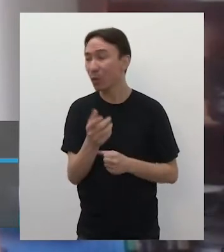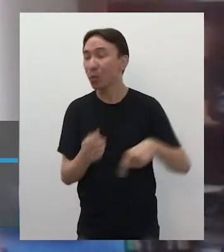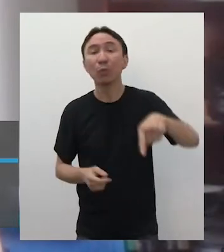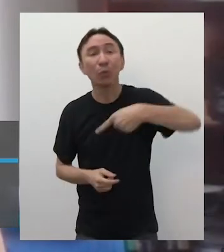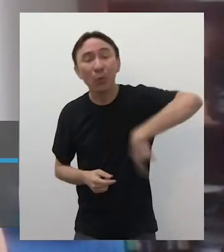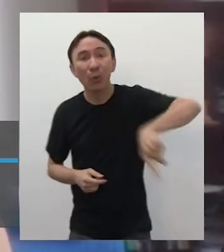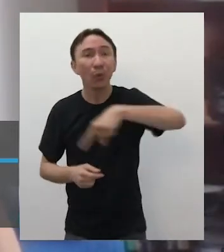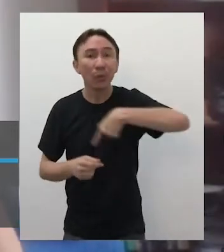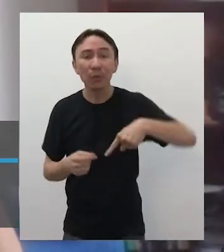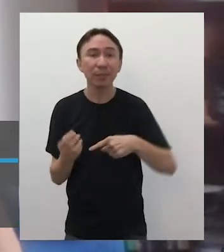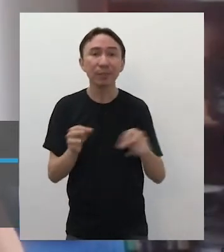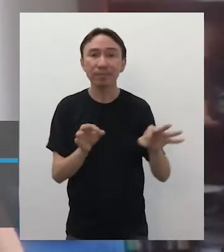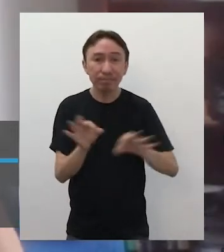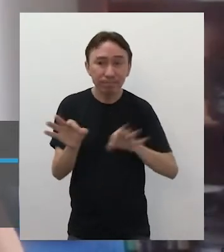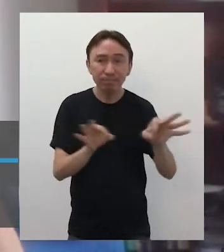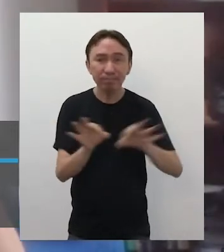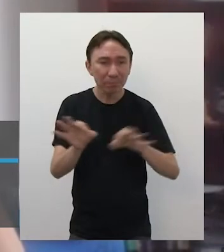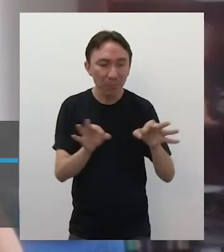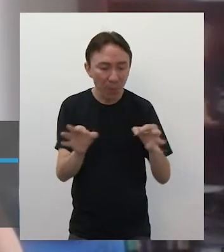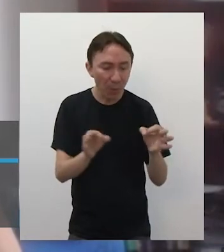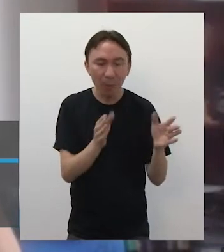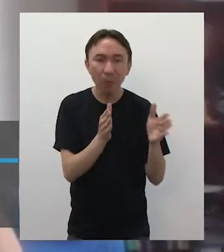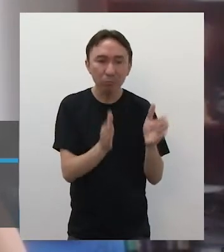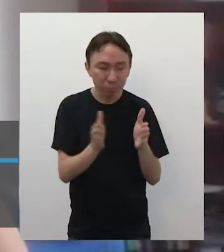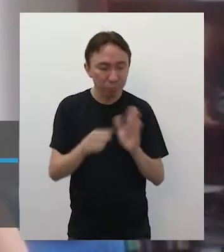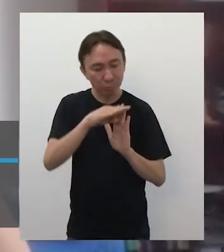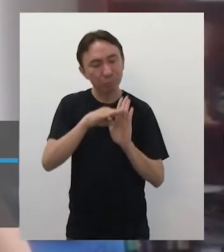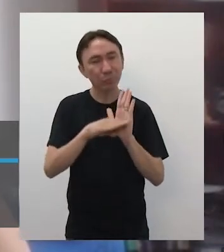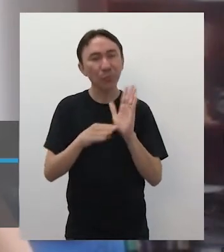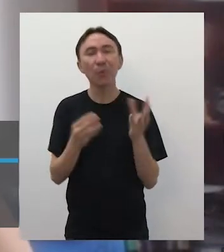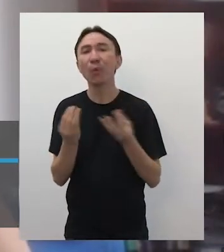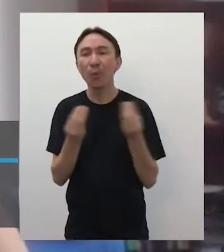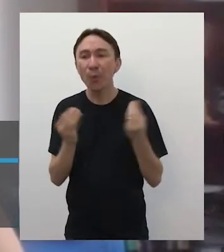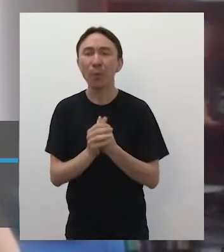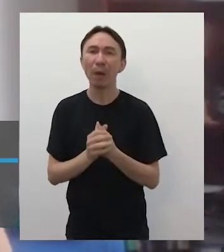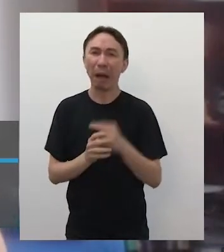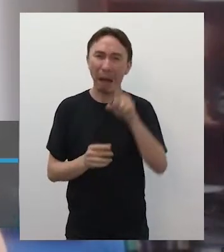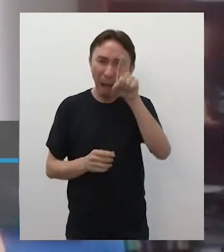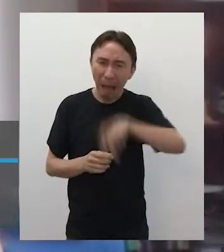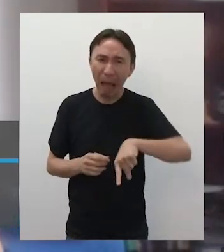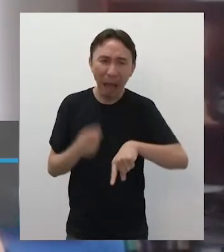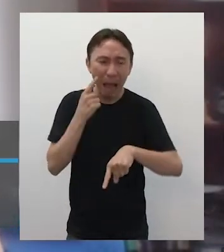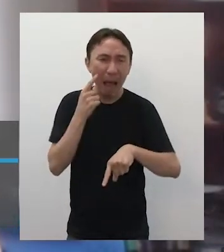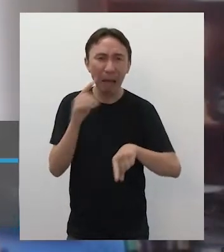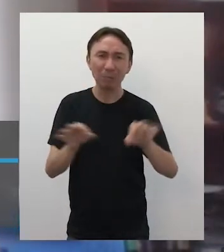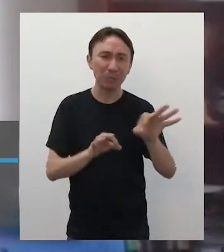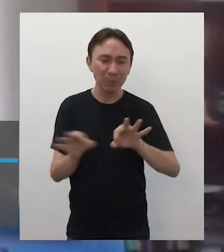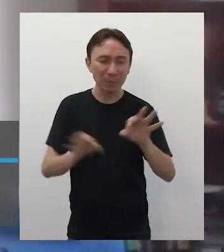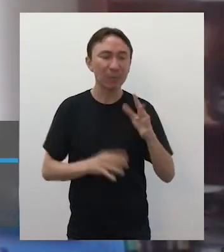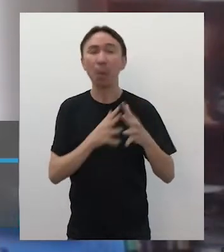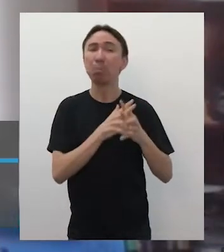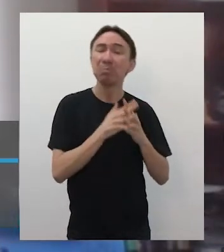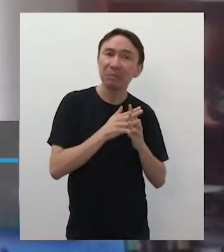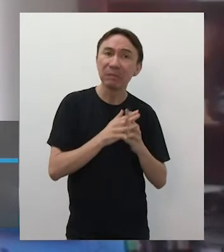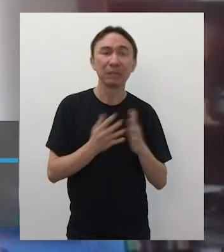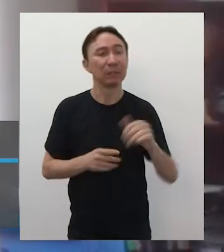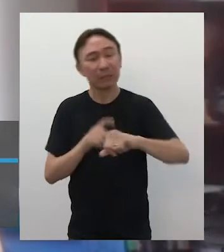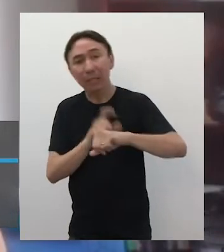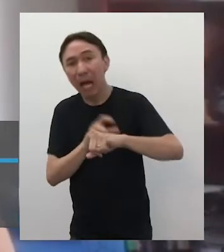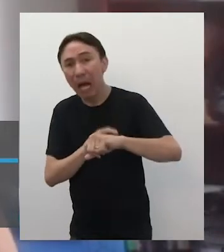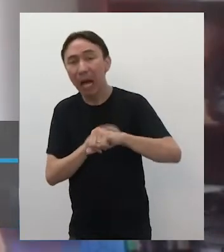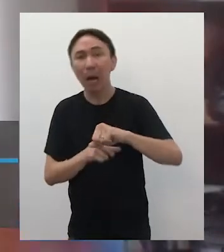na barriga de ver essas listas e de ter que cumpri-las, né? Mas a ideia é que a lista, na verdade, ela sirva só